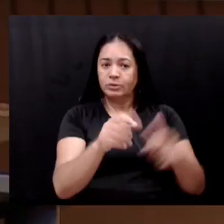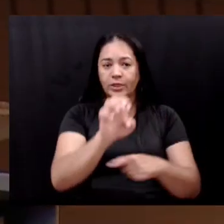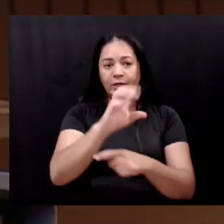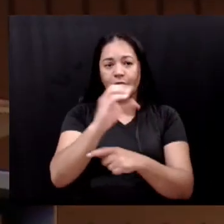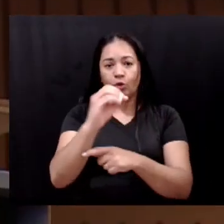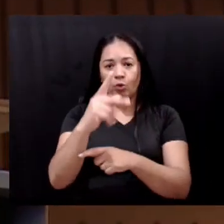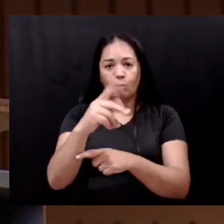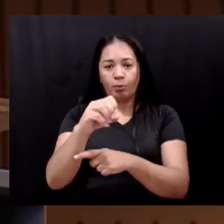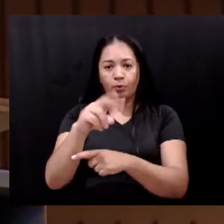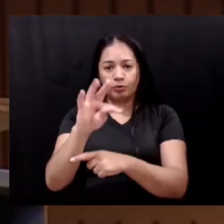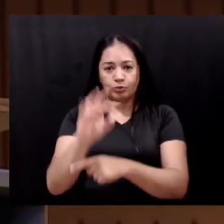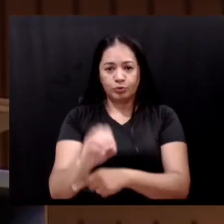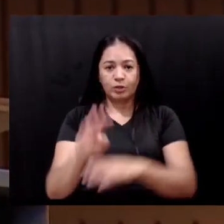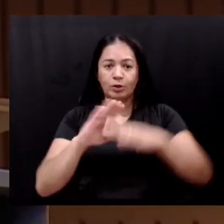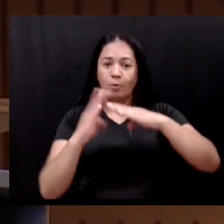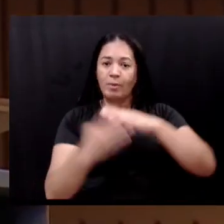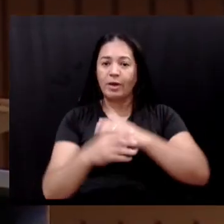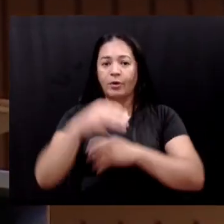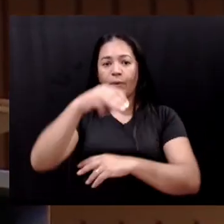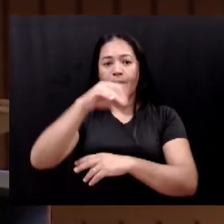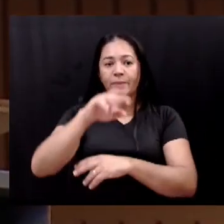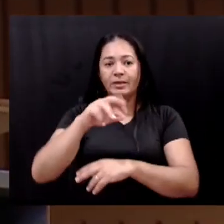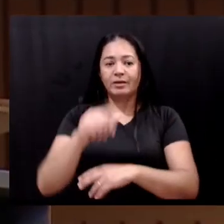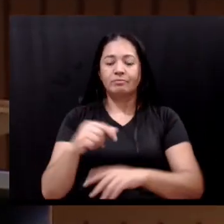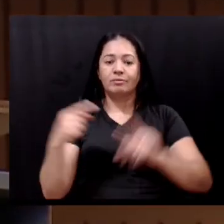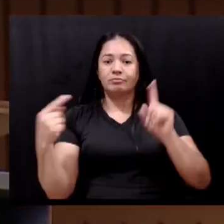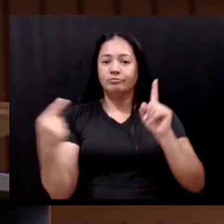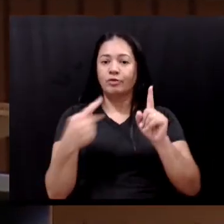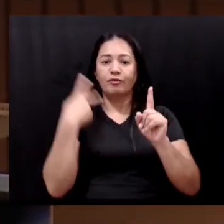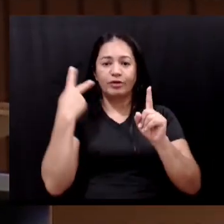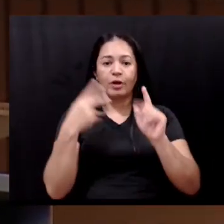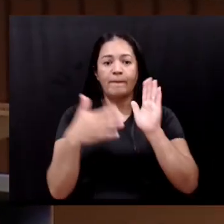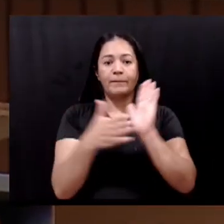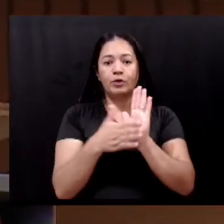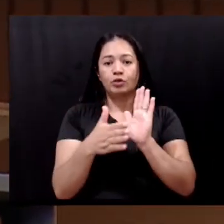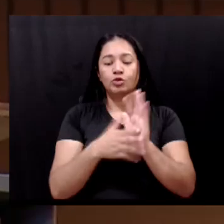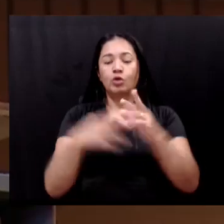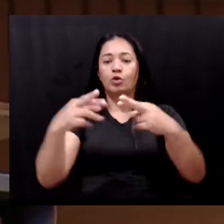O parlamentar Wagner Romão protocolou o requerimento